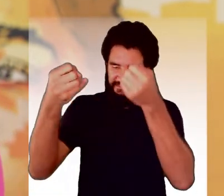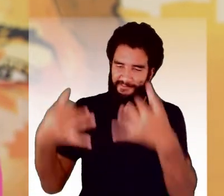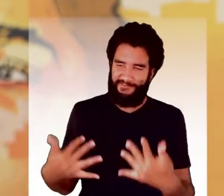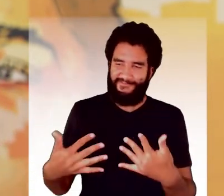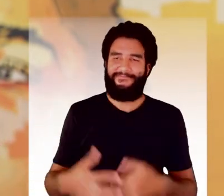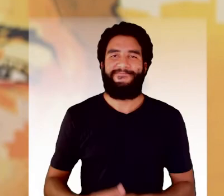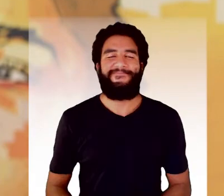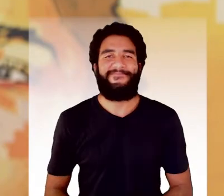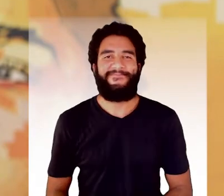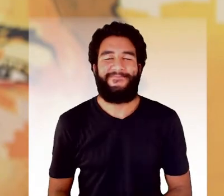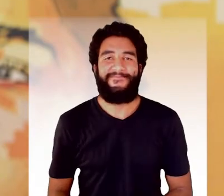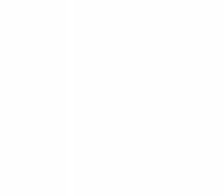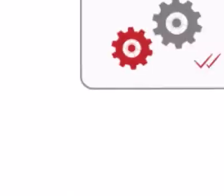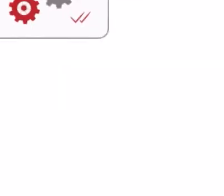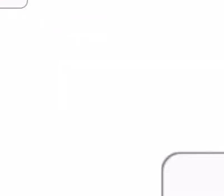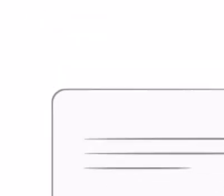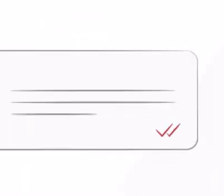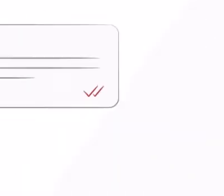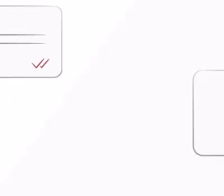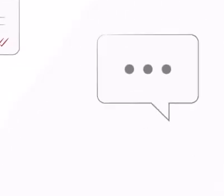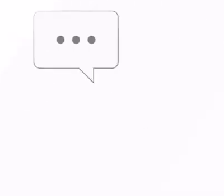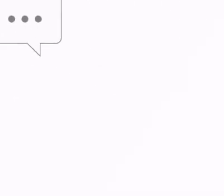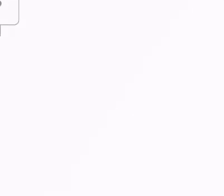com você. Fala, trabalhador!